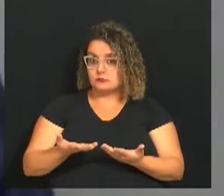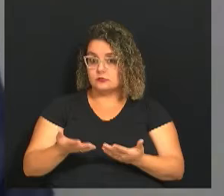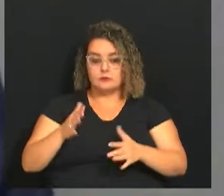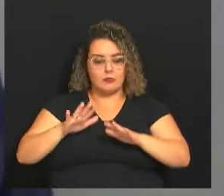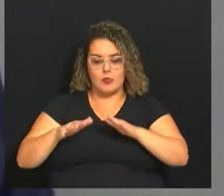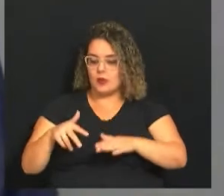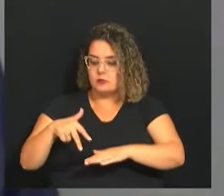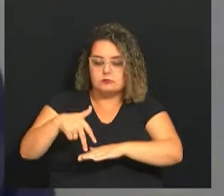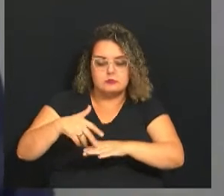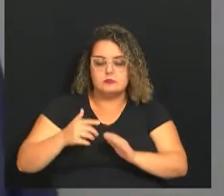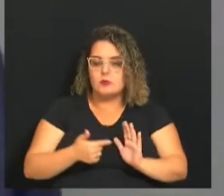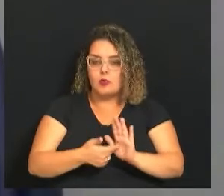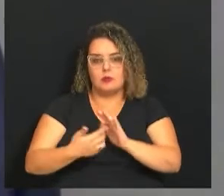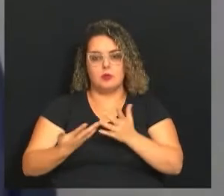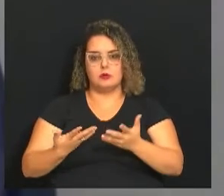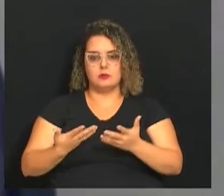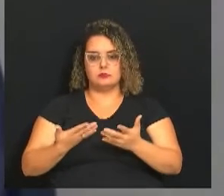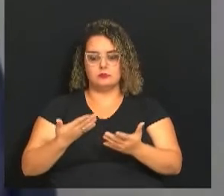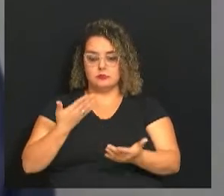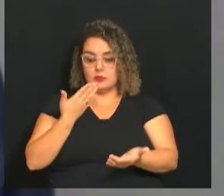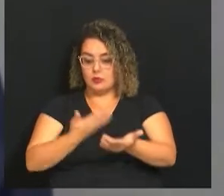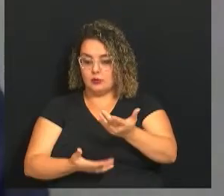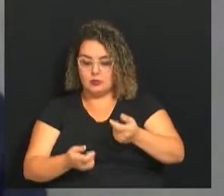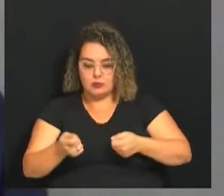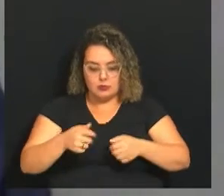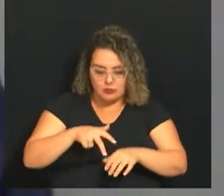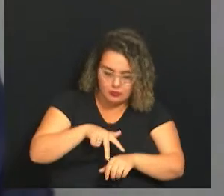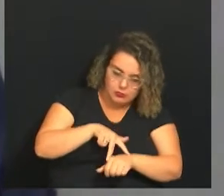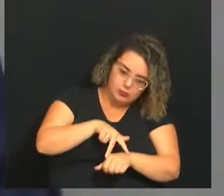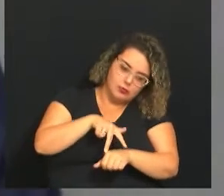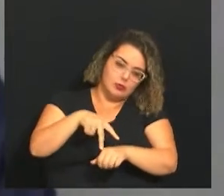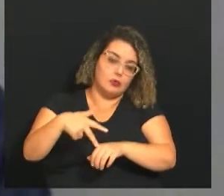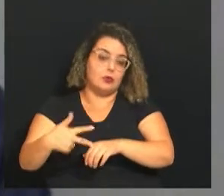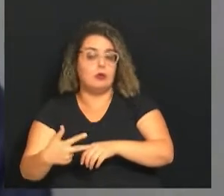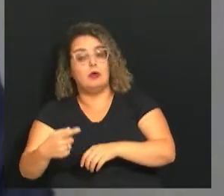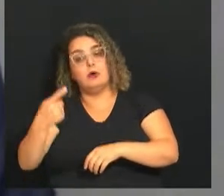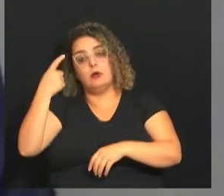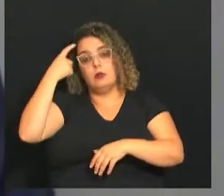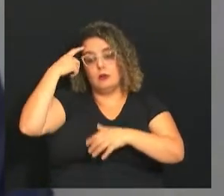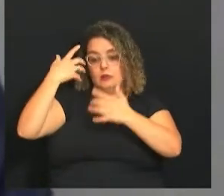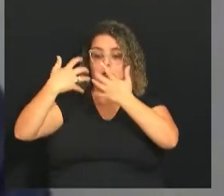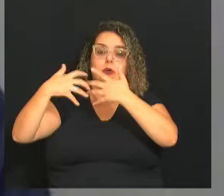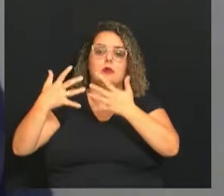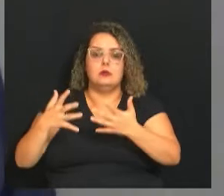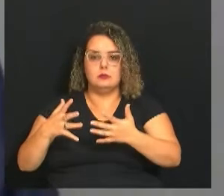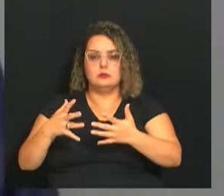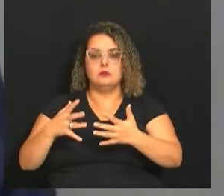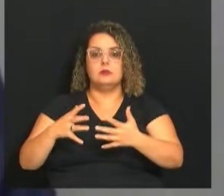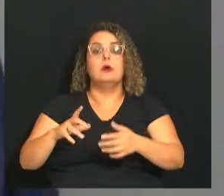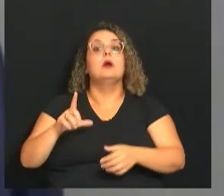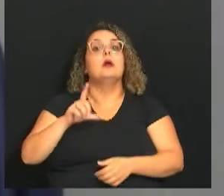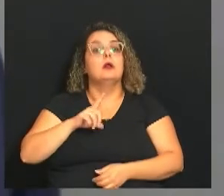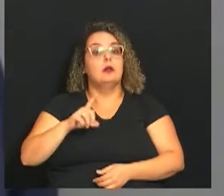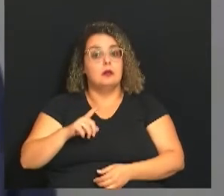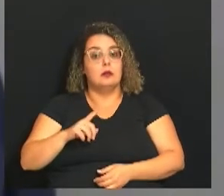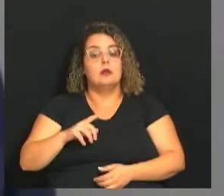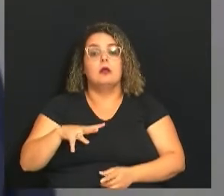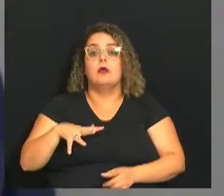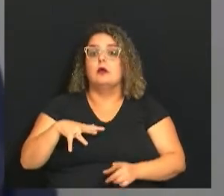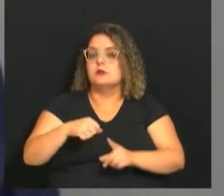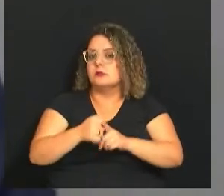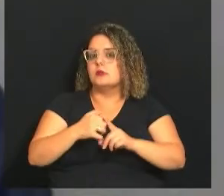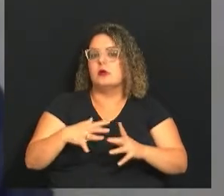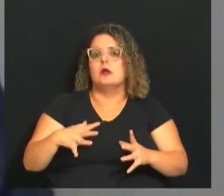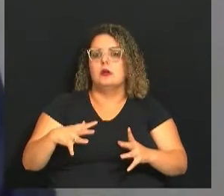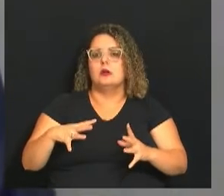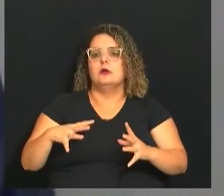perda de controle em relação aos movimentos ou de raciocínio gera acidentes de trabalhos gravíssimos e que acabam sendo